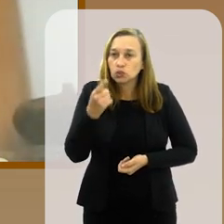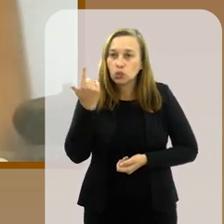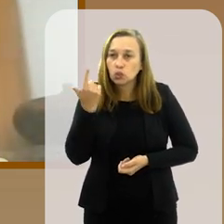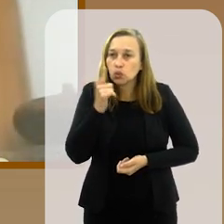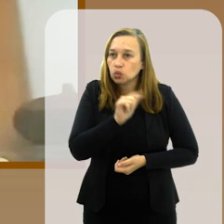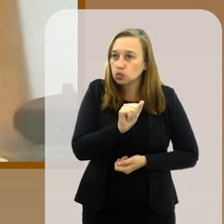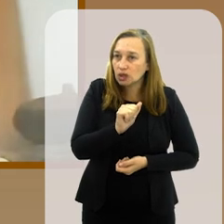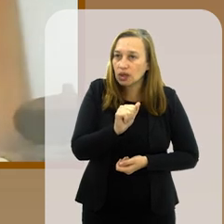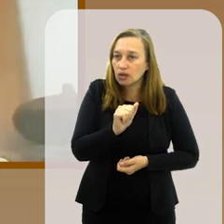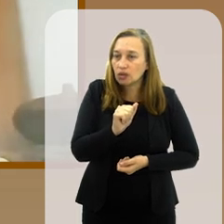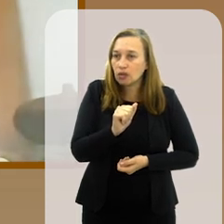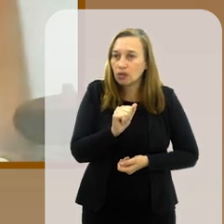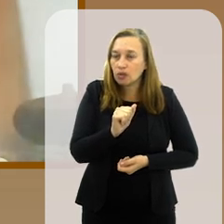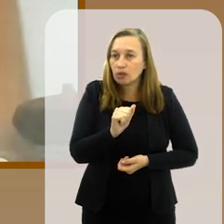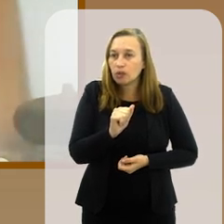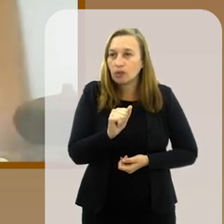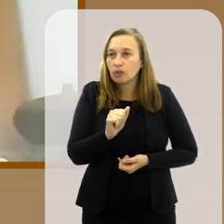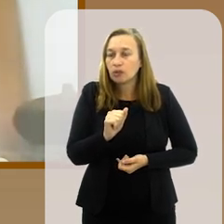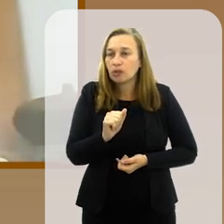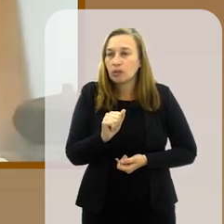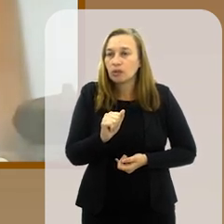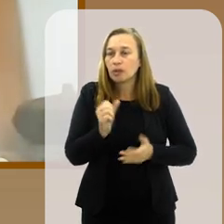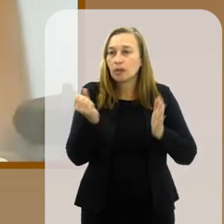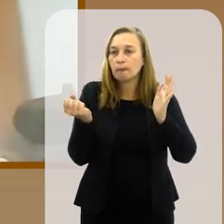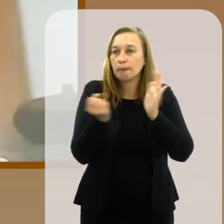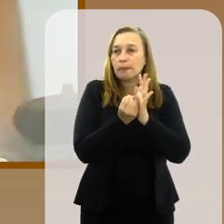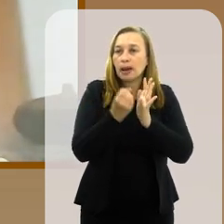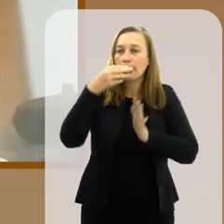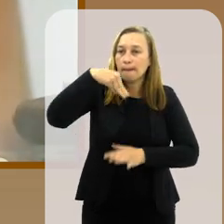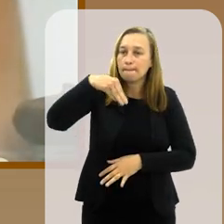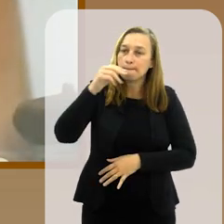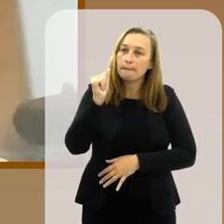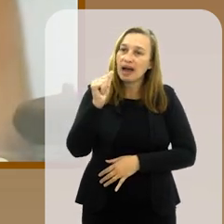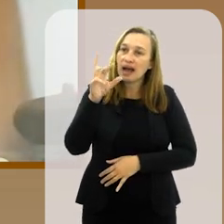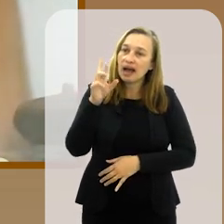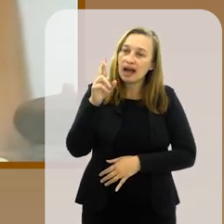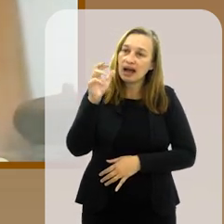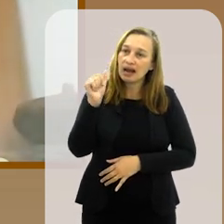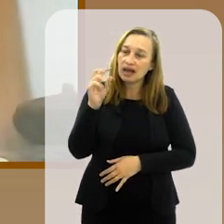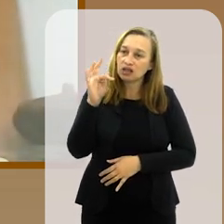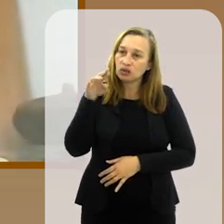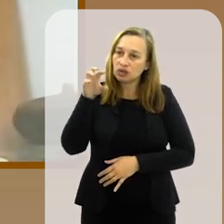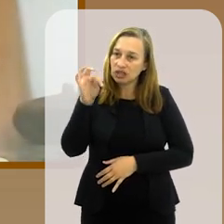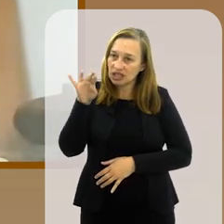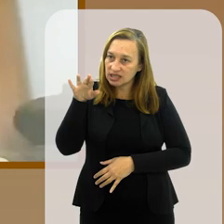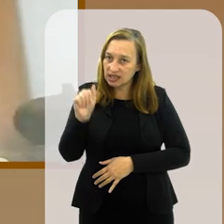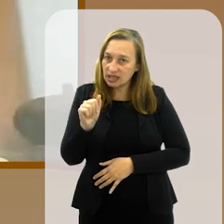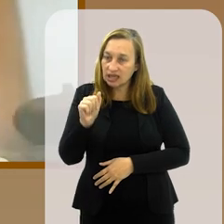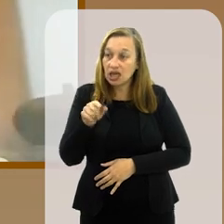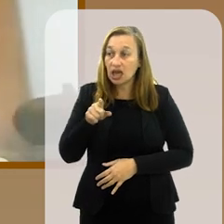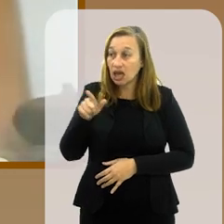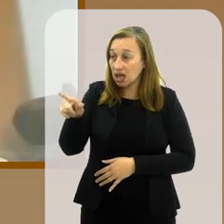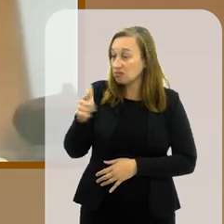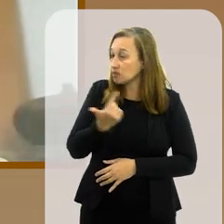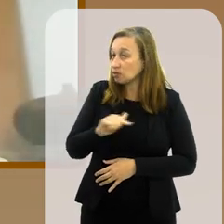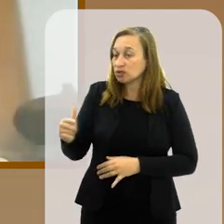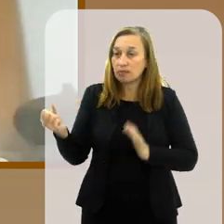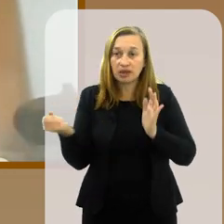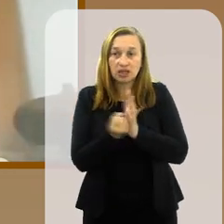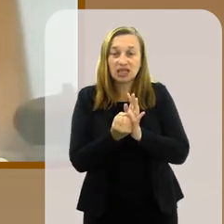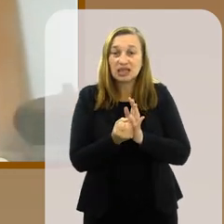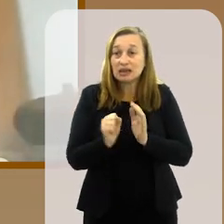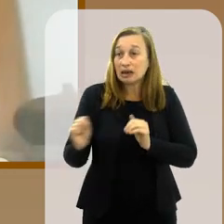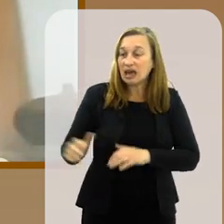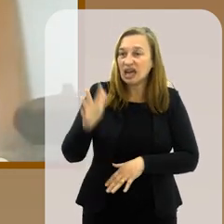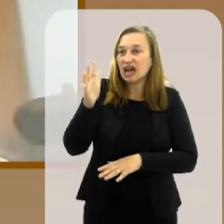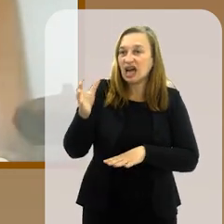sabe vocês conseguem um patrocínio para o maratonista, porque ele não tem patrocínio